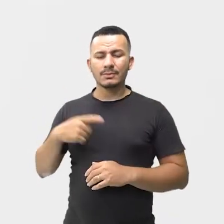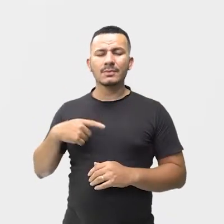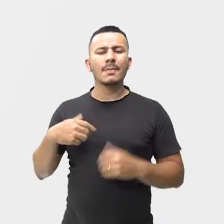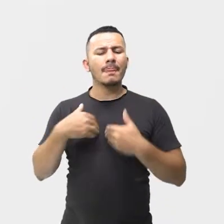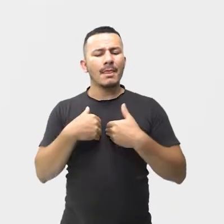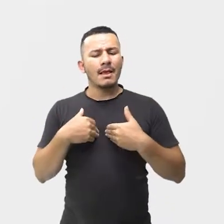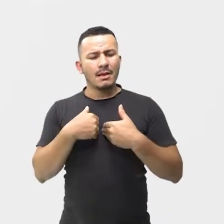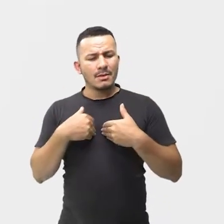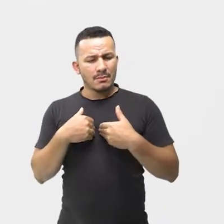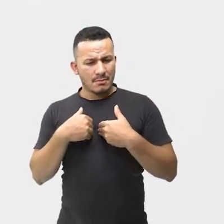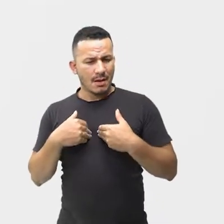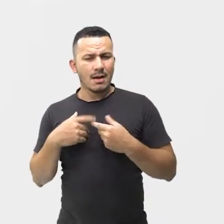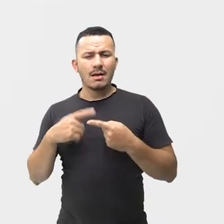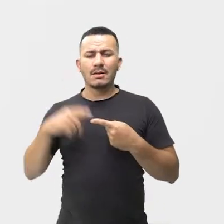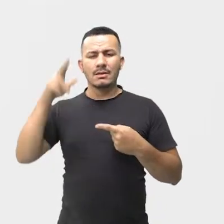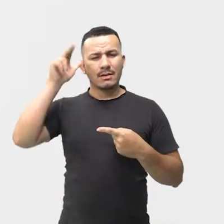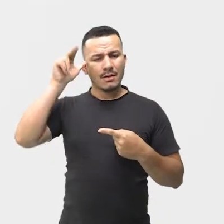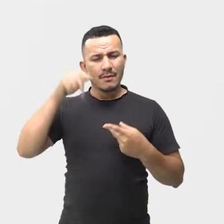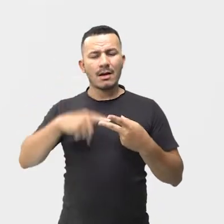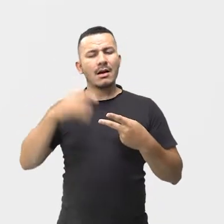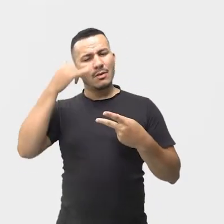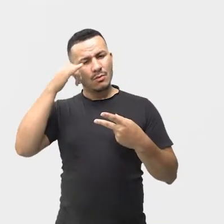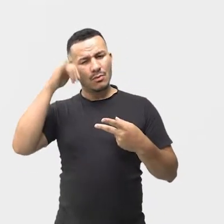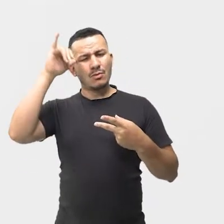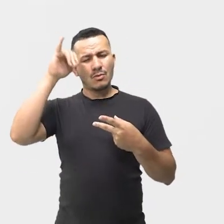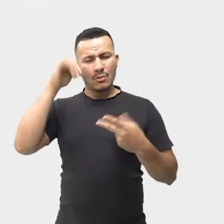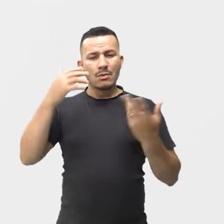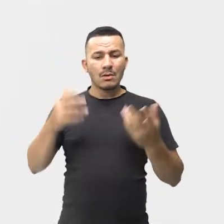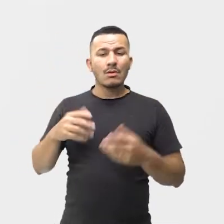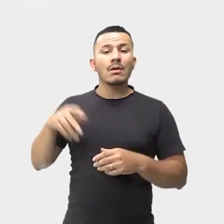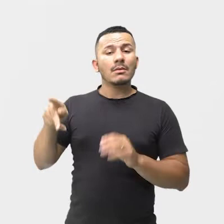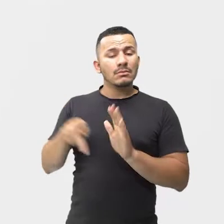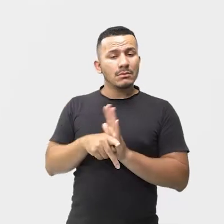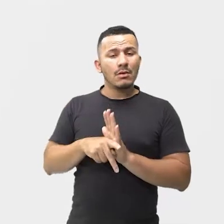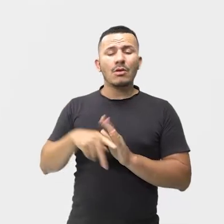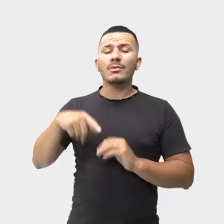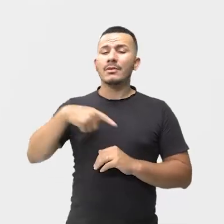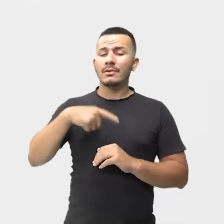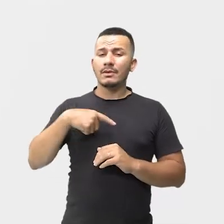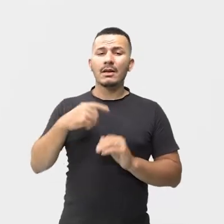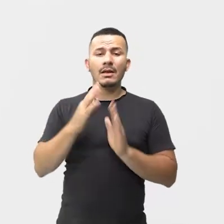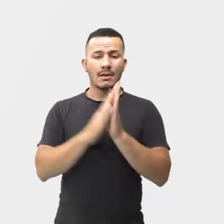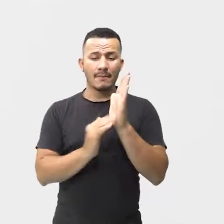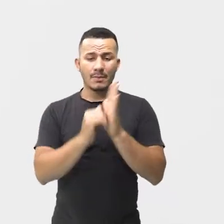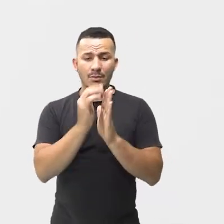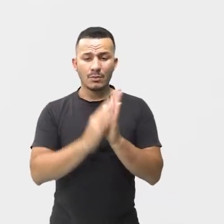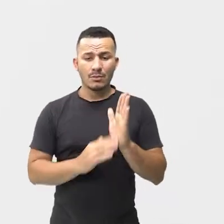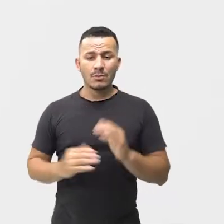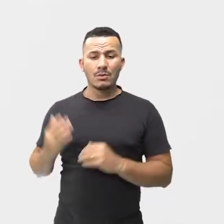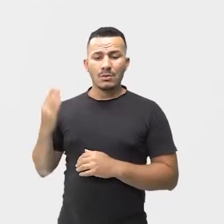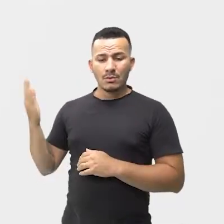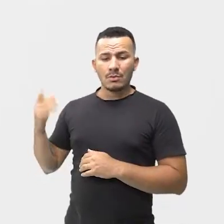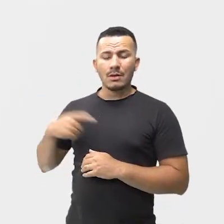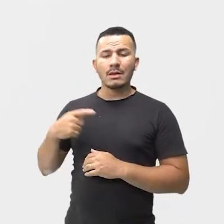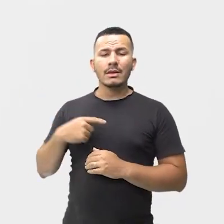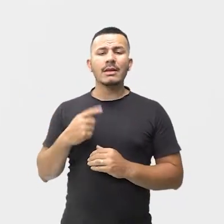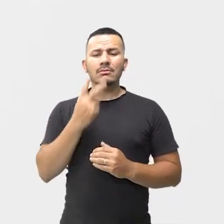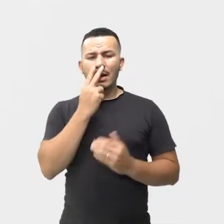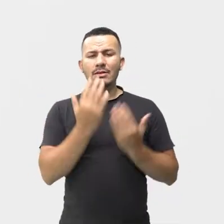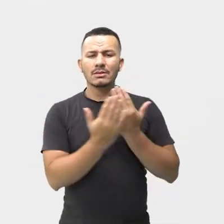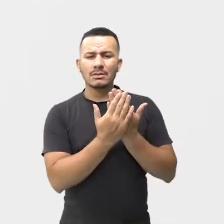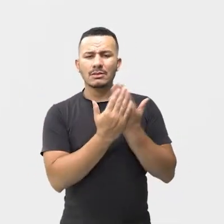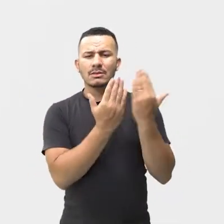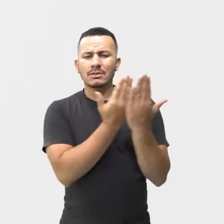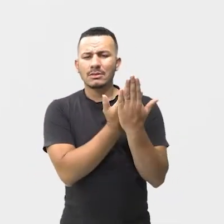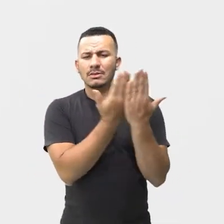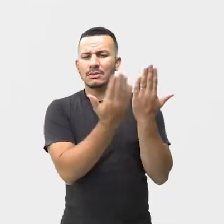animais aí, bovídeos, cavalos. Então, a pintura era sobreposta, ou seja, como vocês observam, uma sobre a